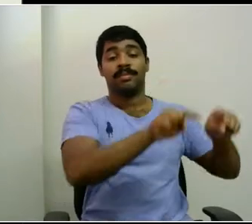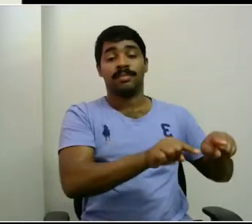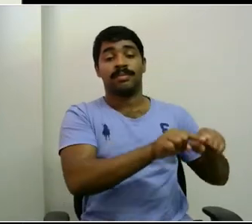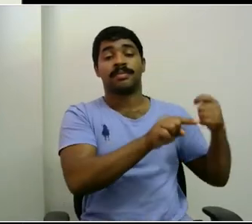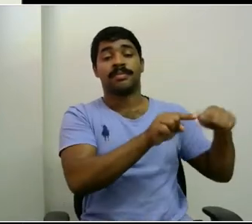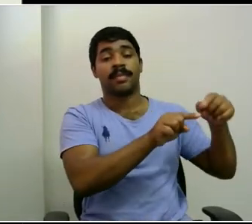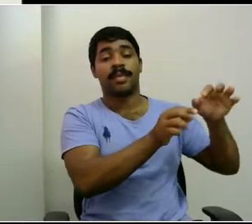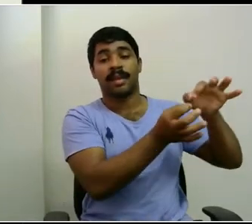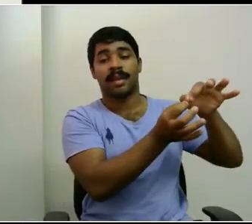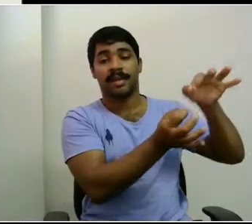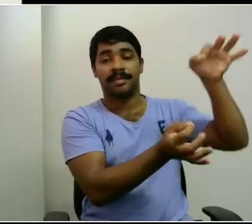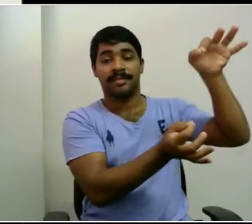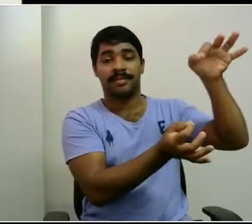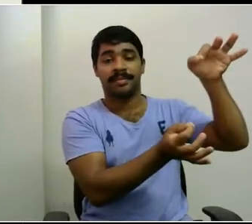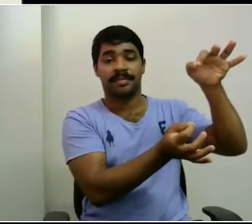mais 10